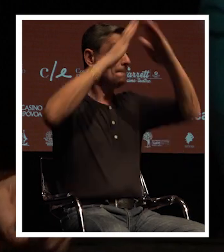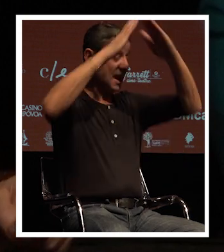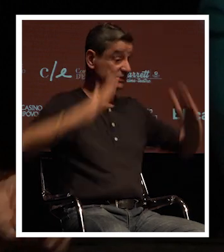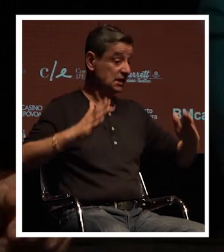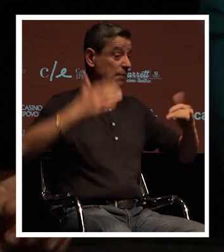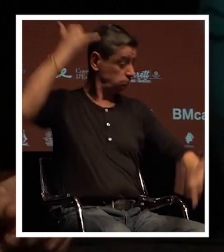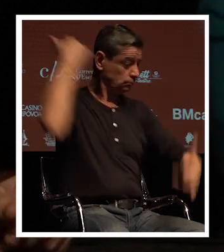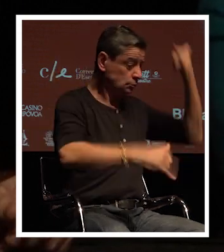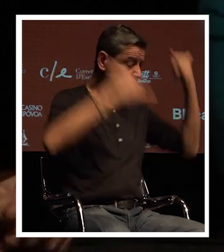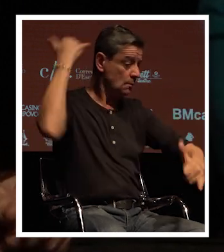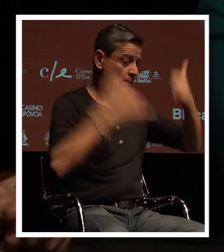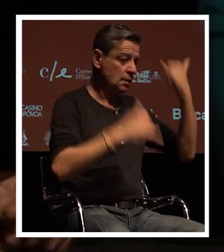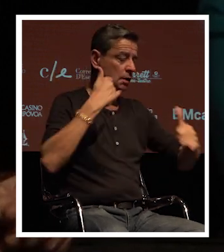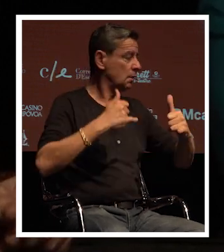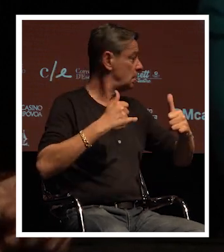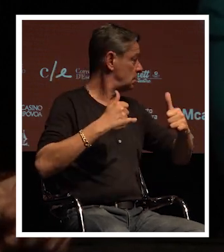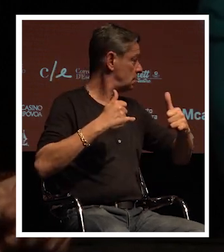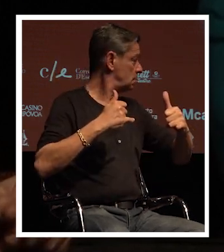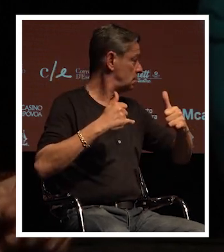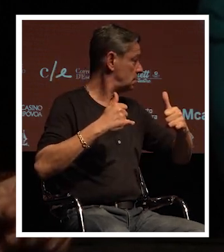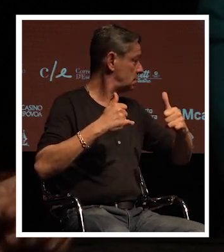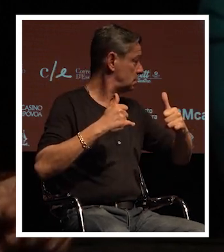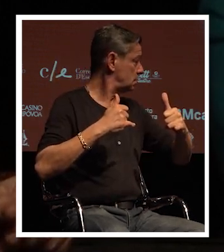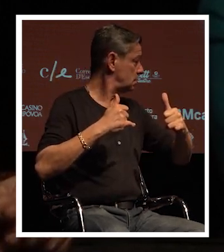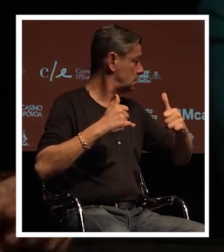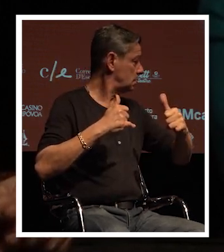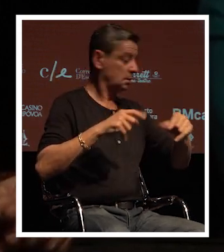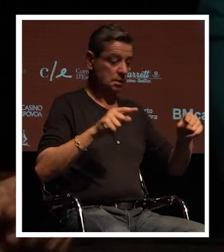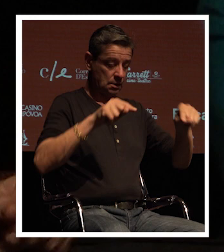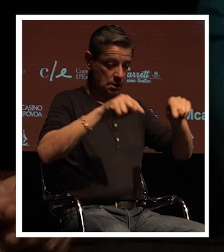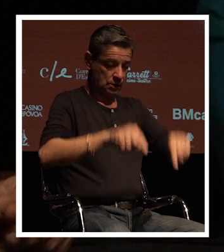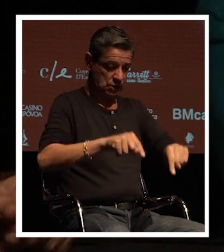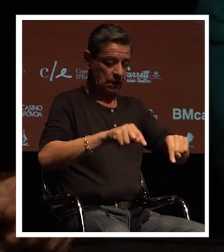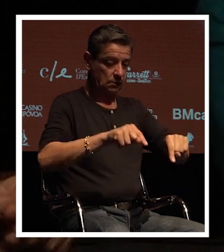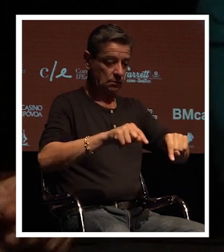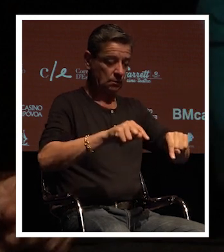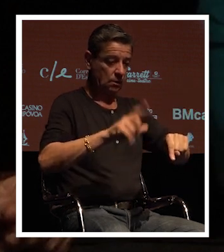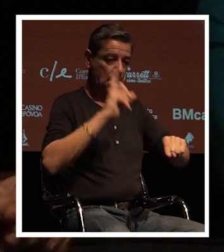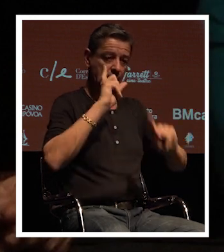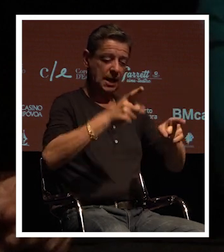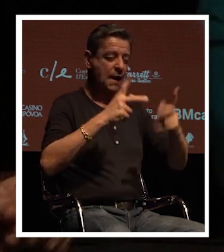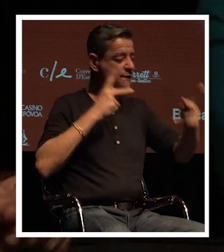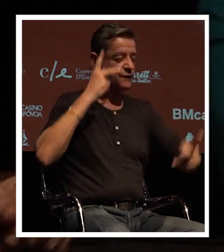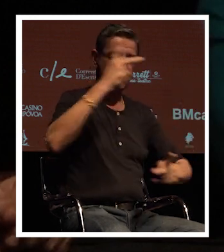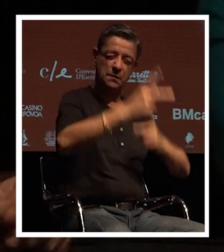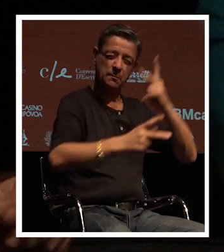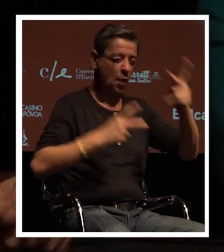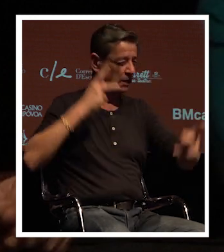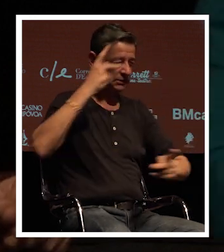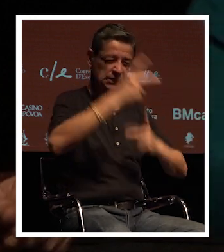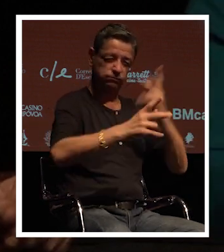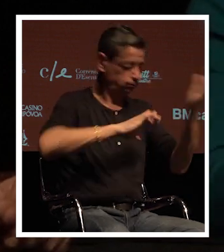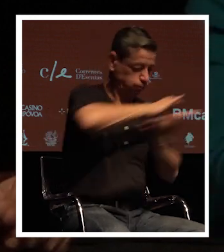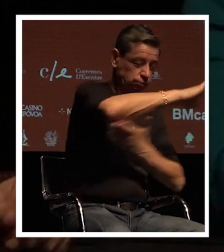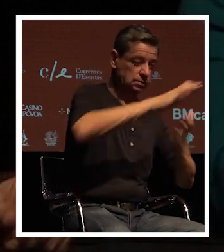de violência doméstica gerou-se ali reproduziu-se ali numa violência homofóbica porque ela